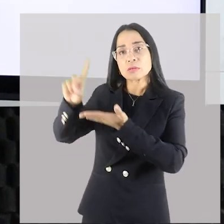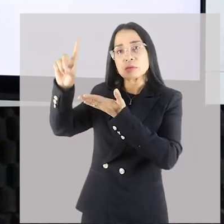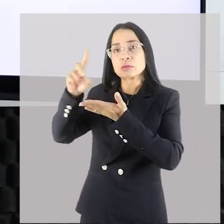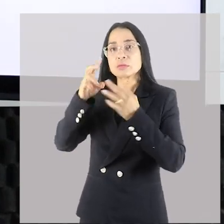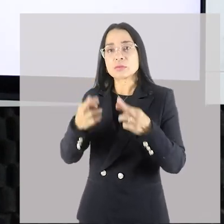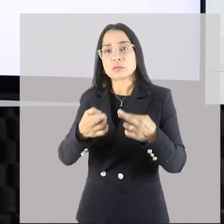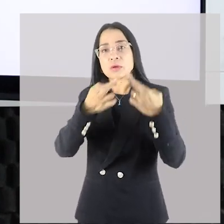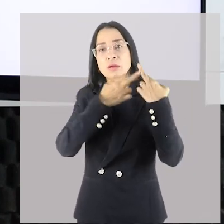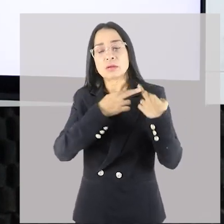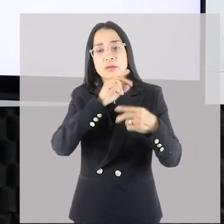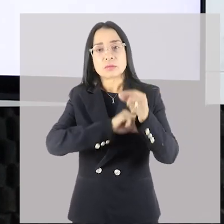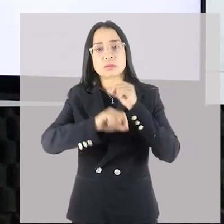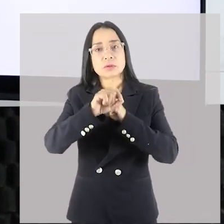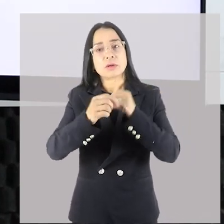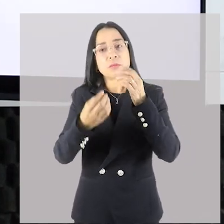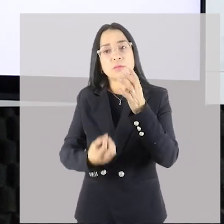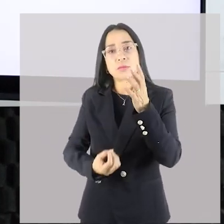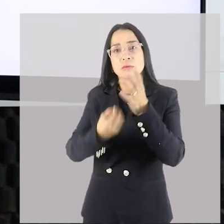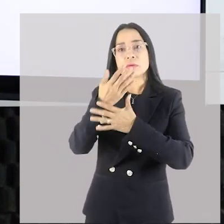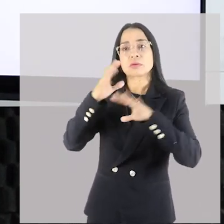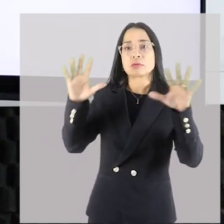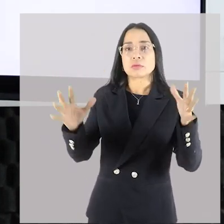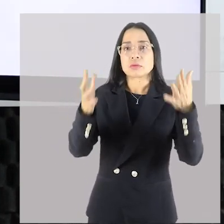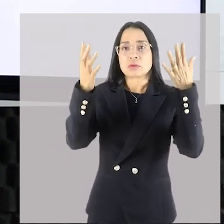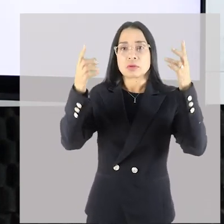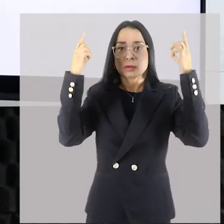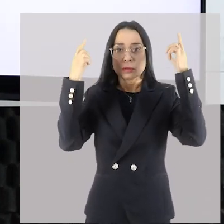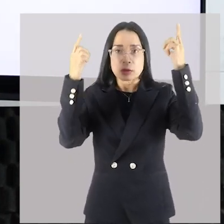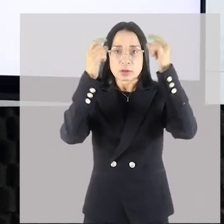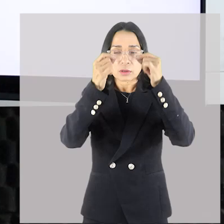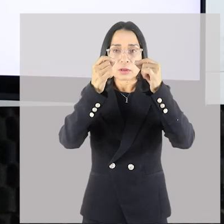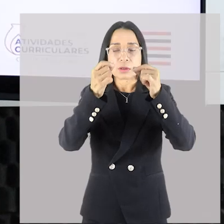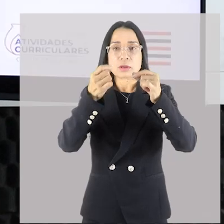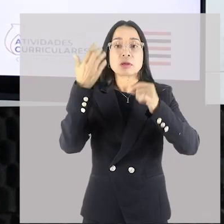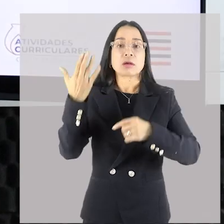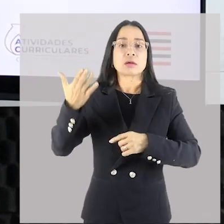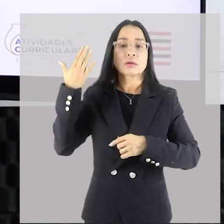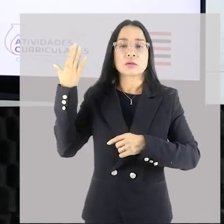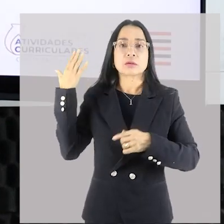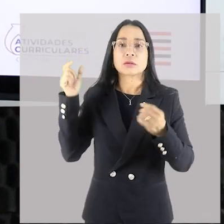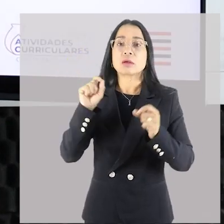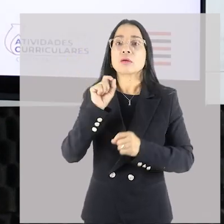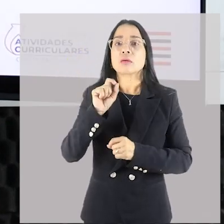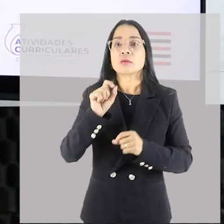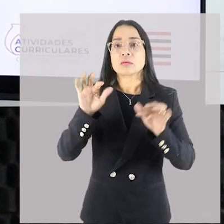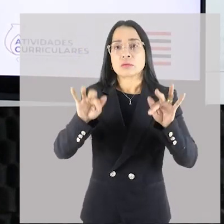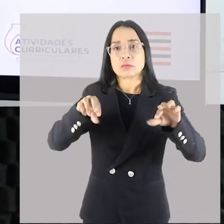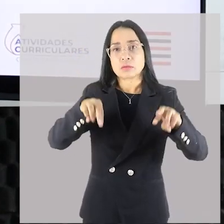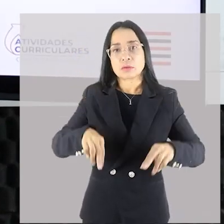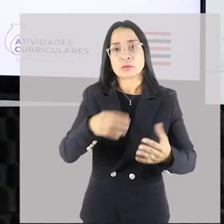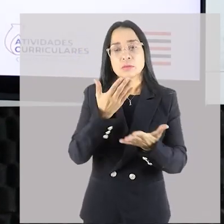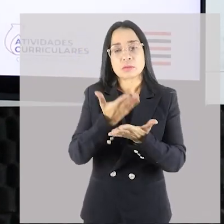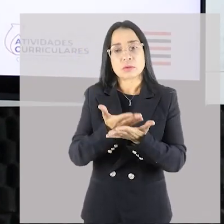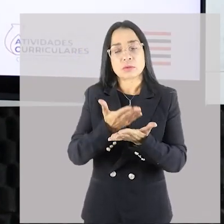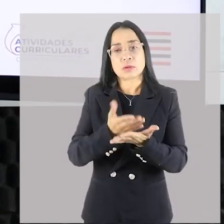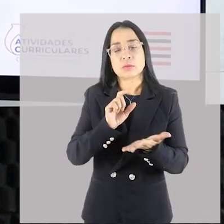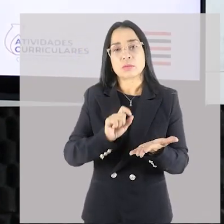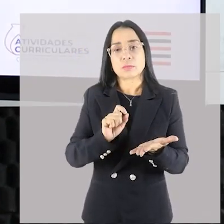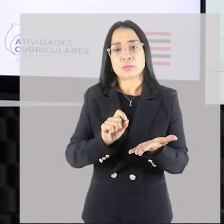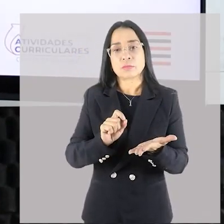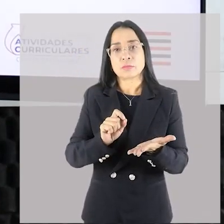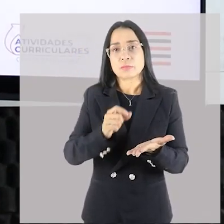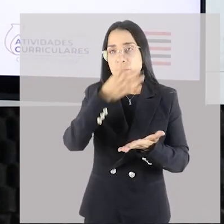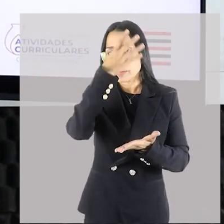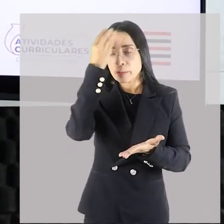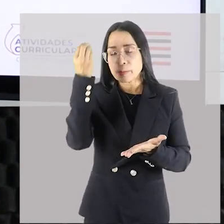criação desse evento na Grécia Antiga. Tá ok? Com isso a gente finaliza a nossa aula.